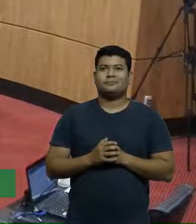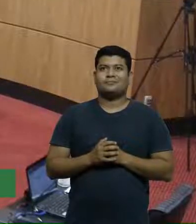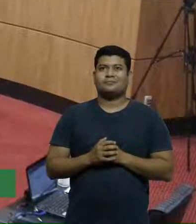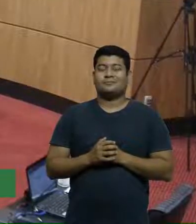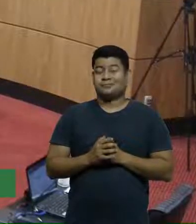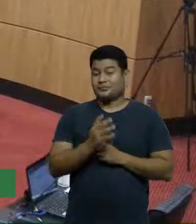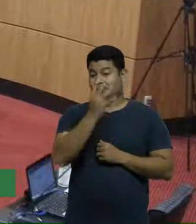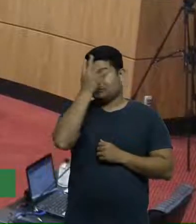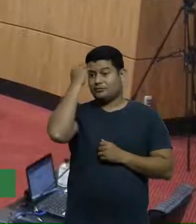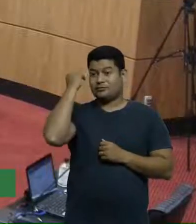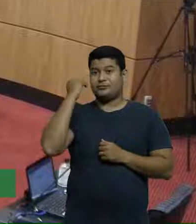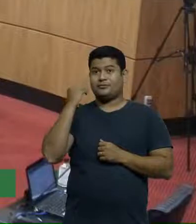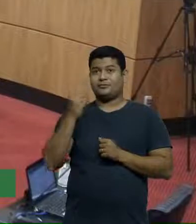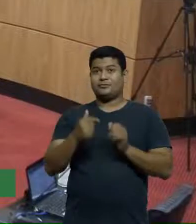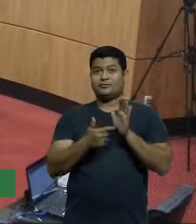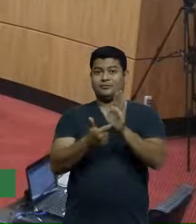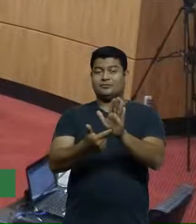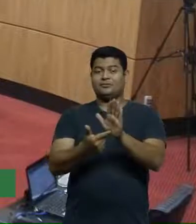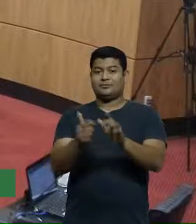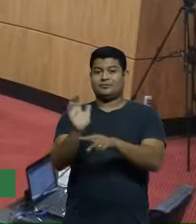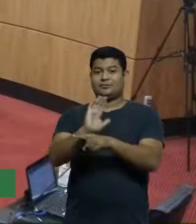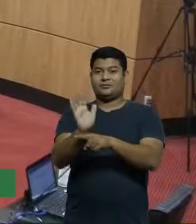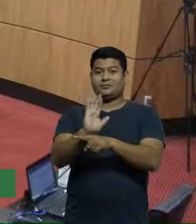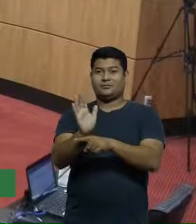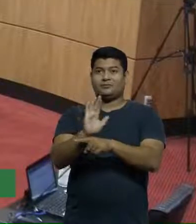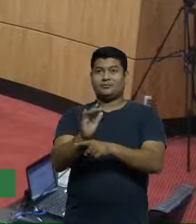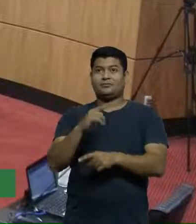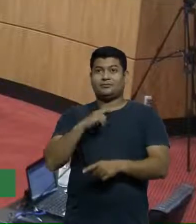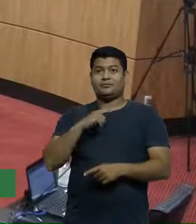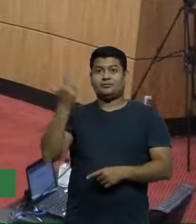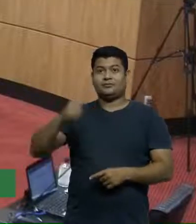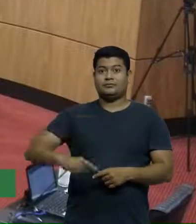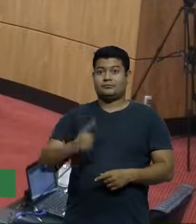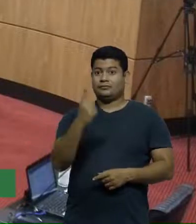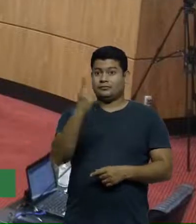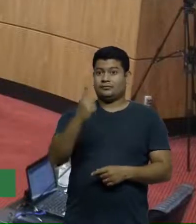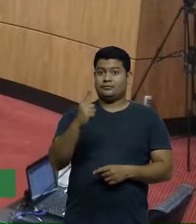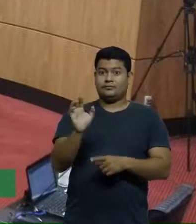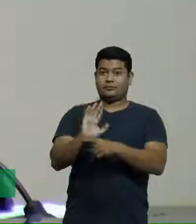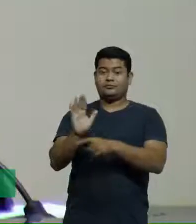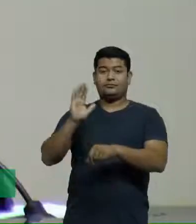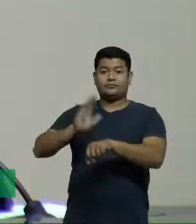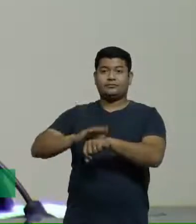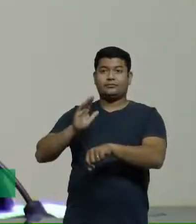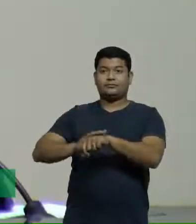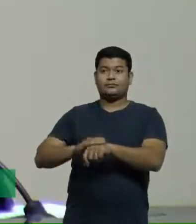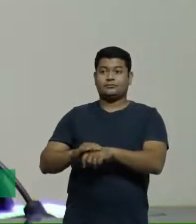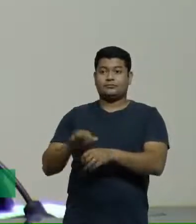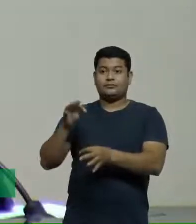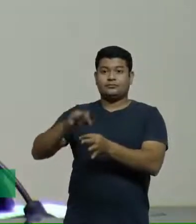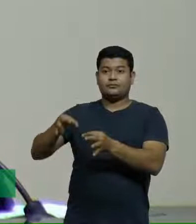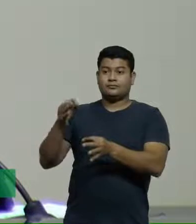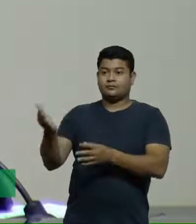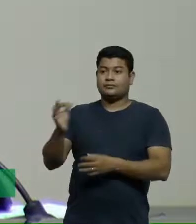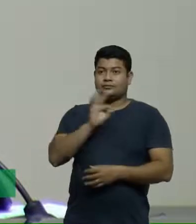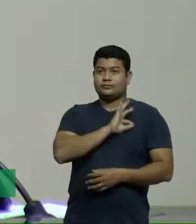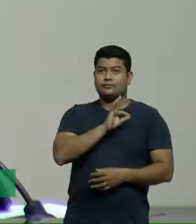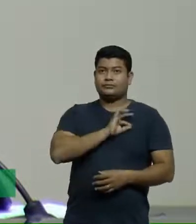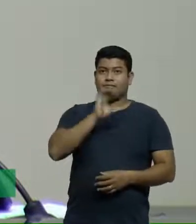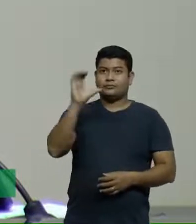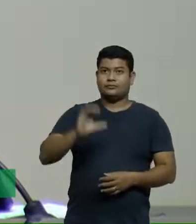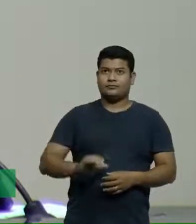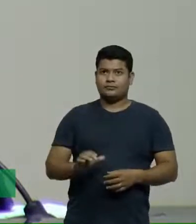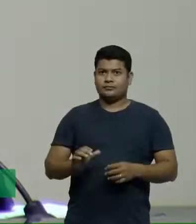De passar, e foi só esse vídeo. Nós temos mais um vídeo feito pela própria instituição, Polícia Civil, mas nós devemos